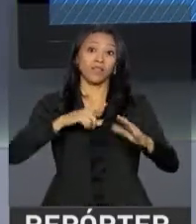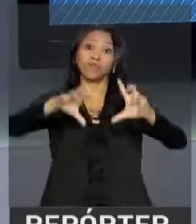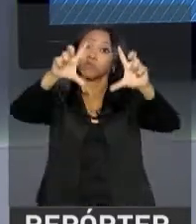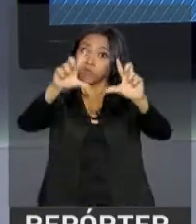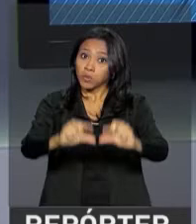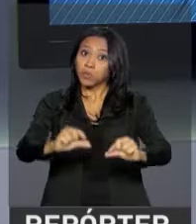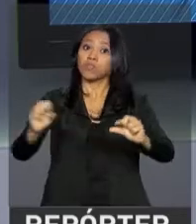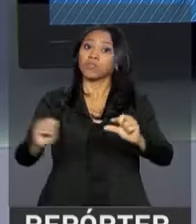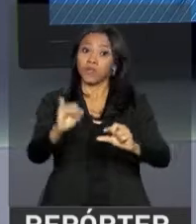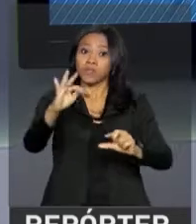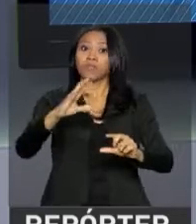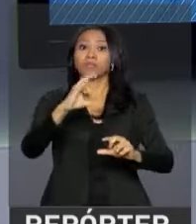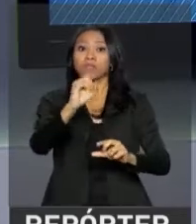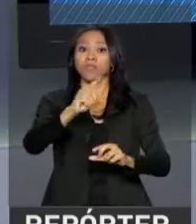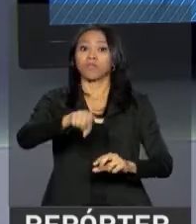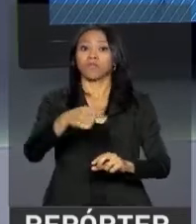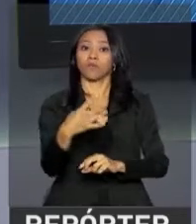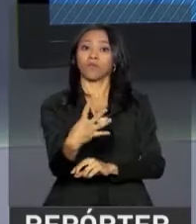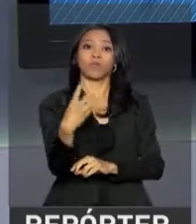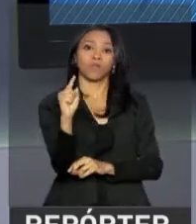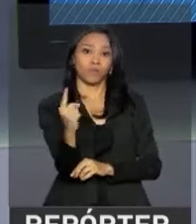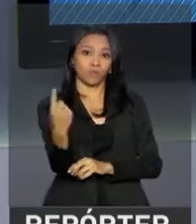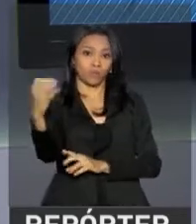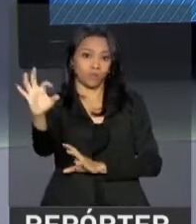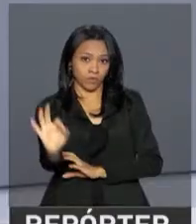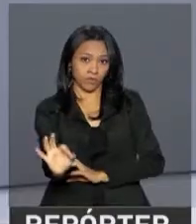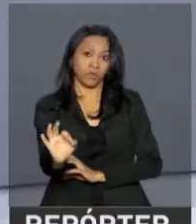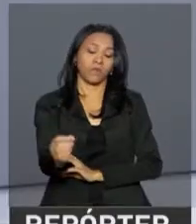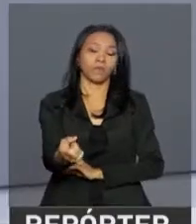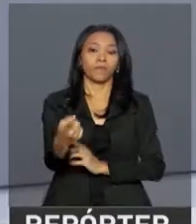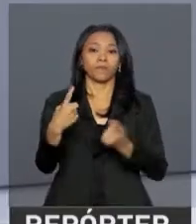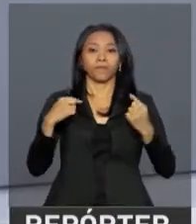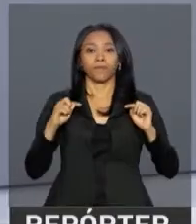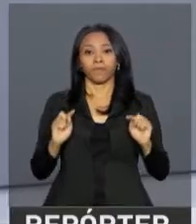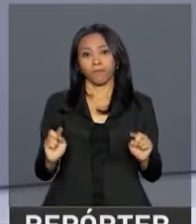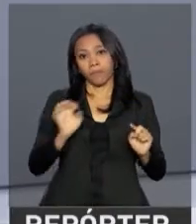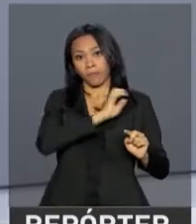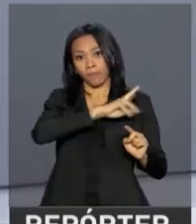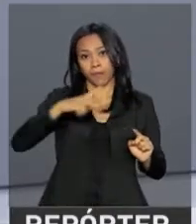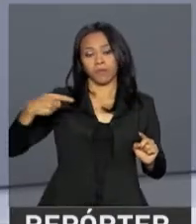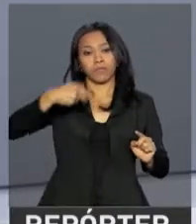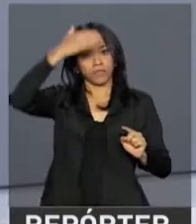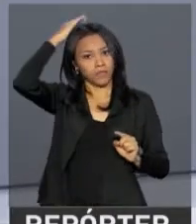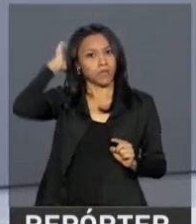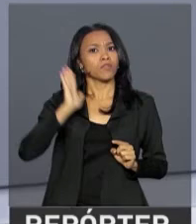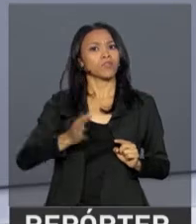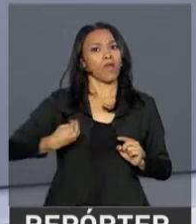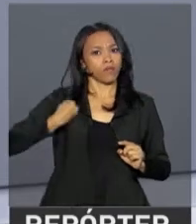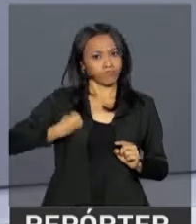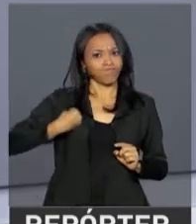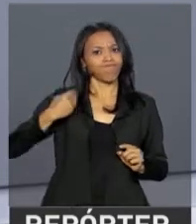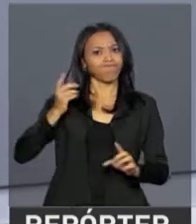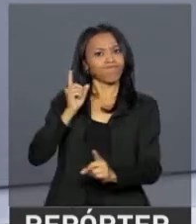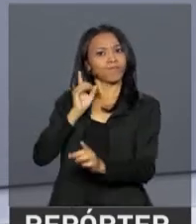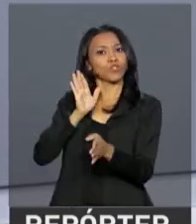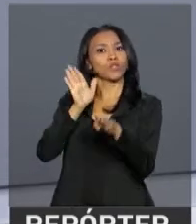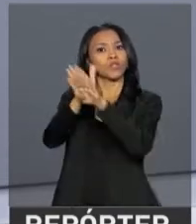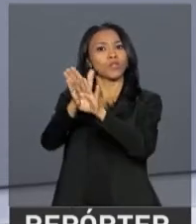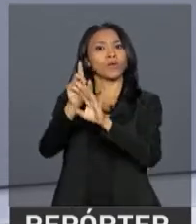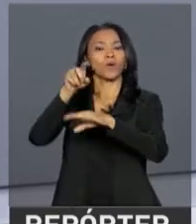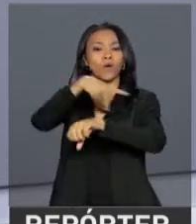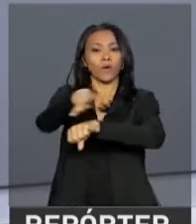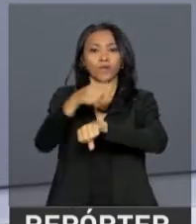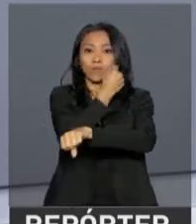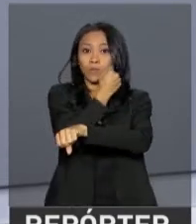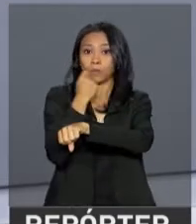de 0,41 por cento o presidente michel temer já está na suíça ele vai participar do